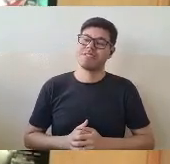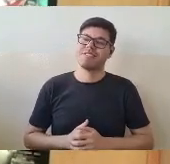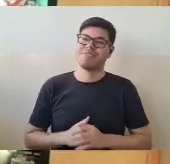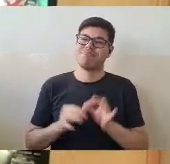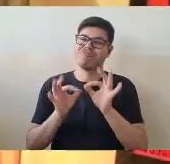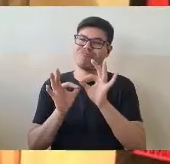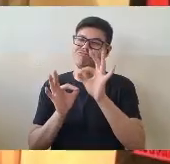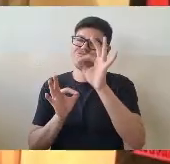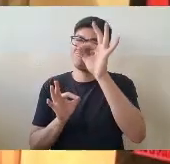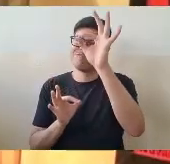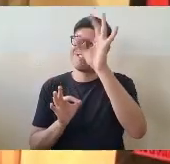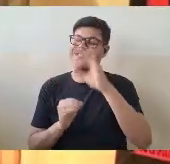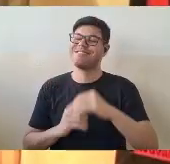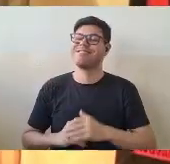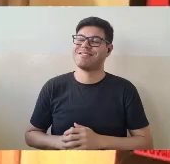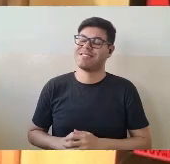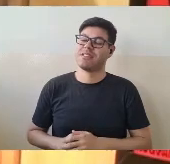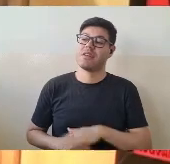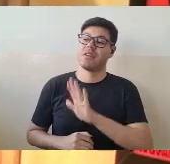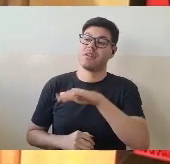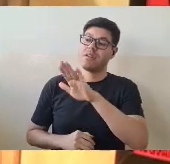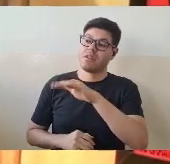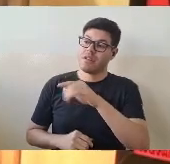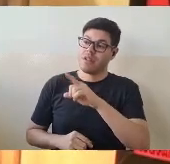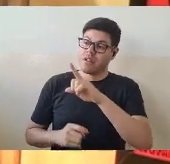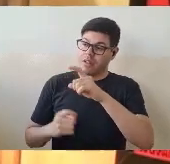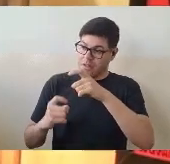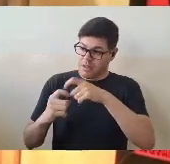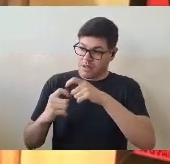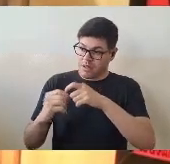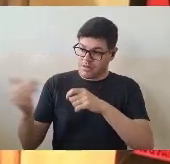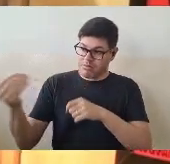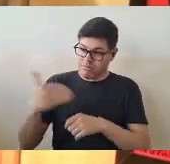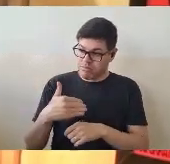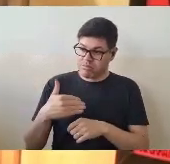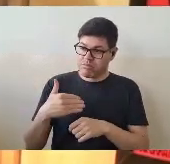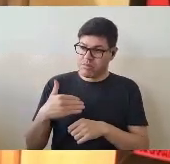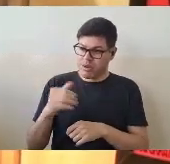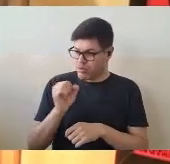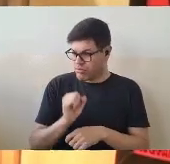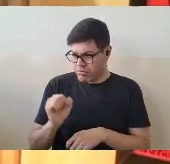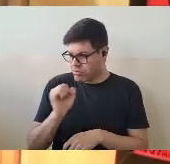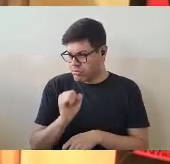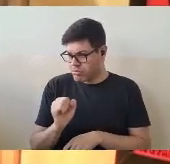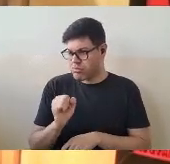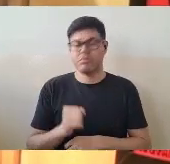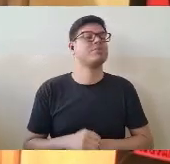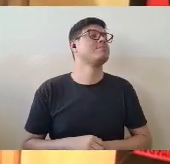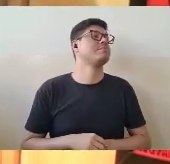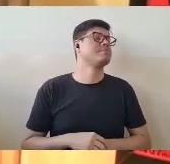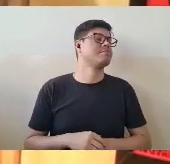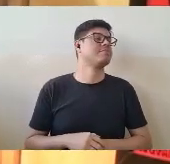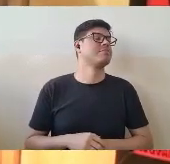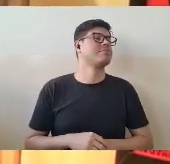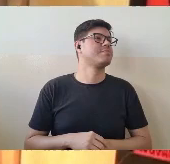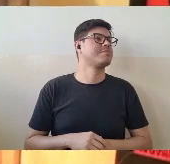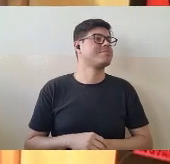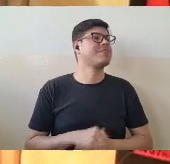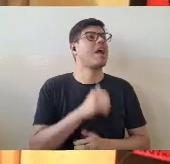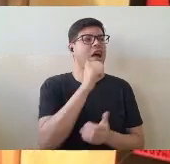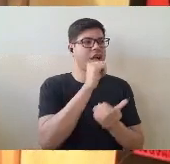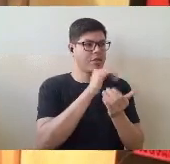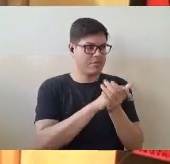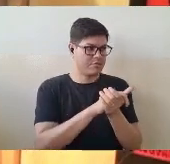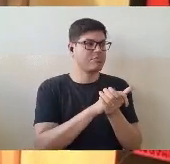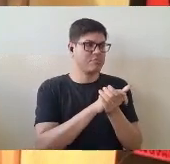Exatamente. Doutor, o senhor veio para cá solteiro, acredito. Não, vim casado. Casado já? Casado.